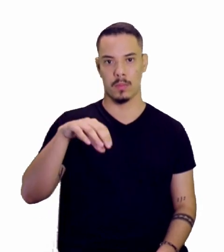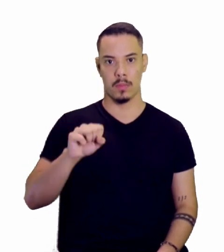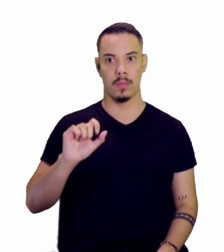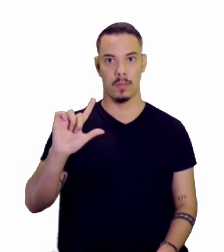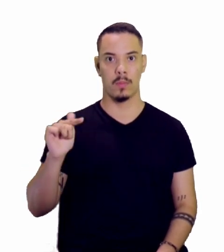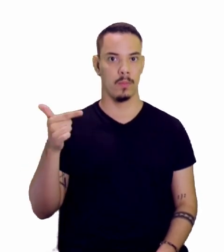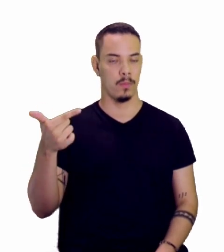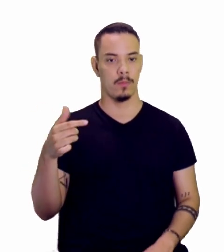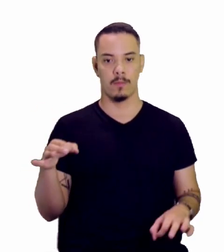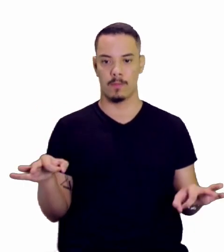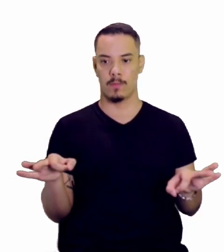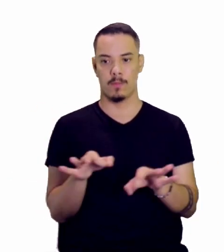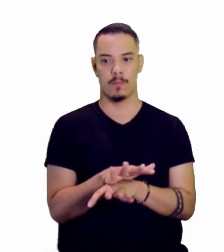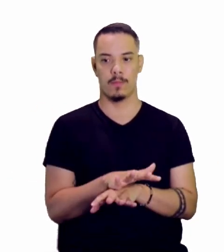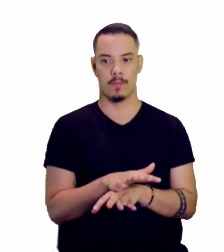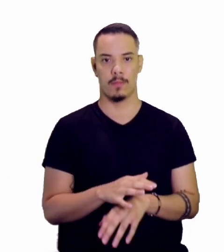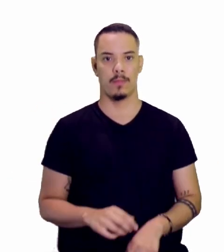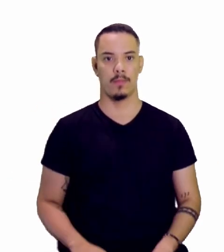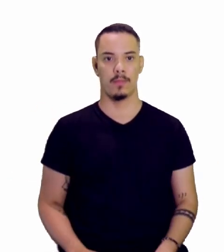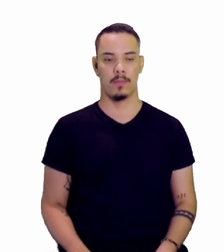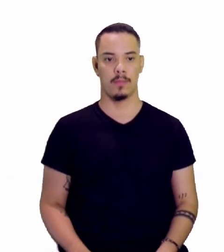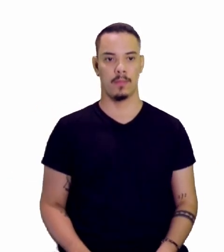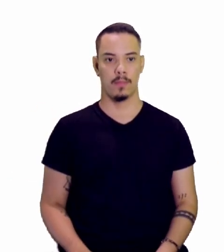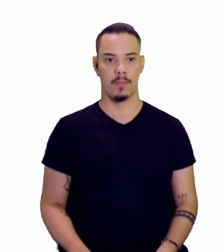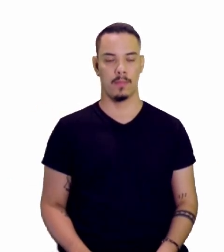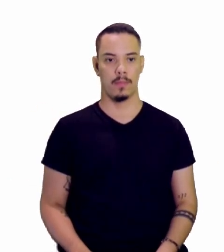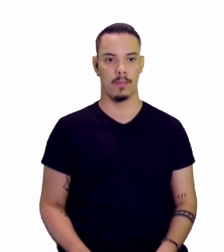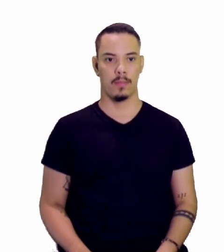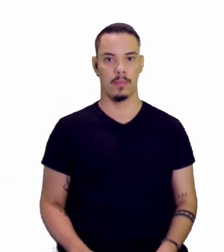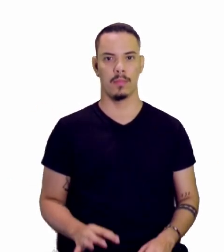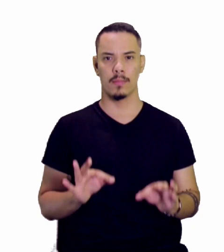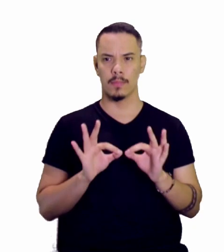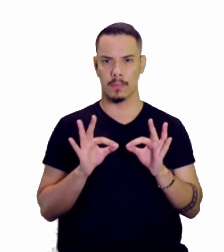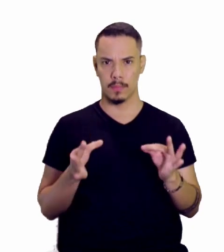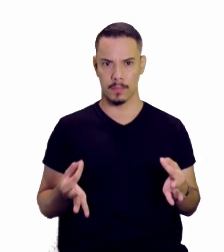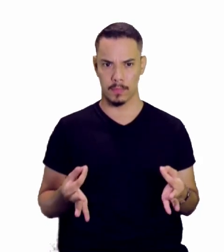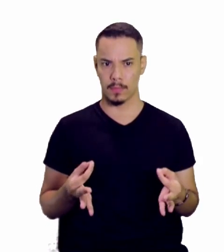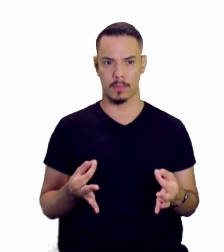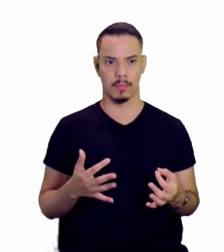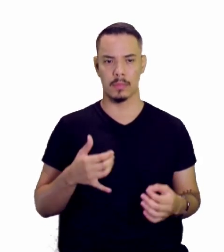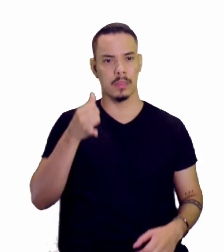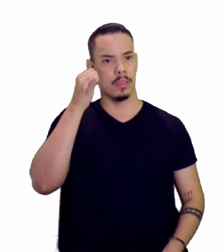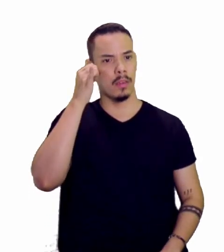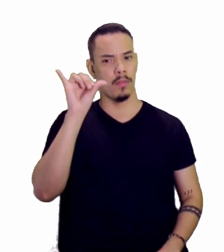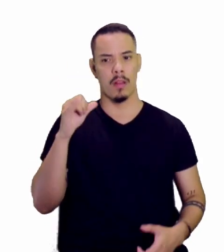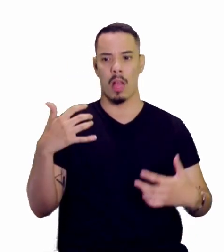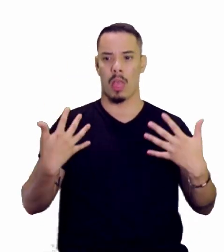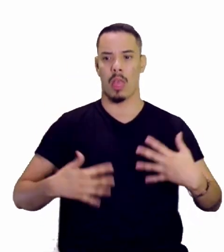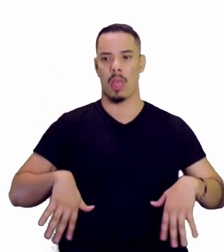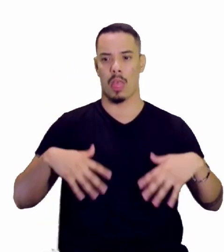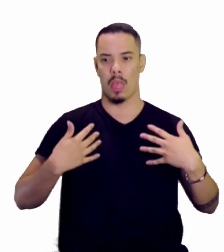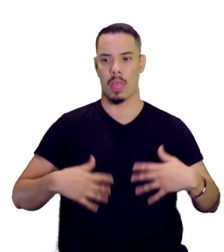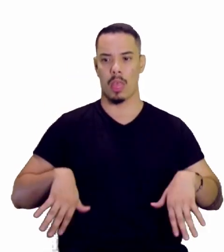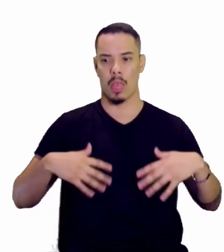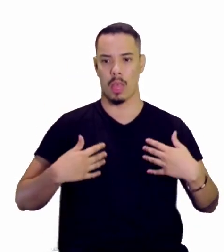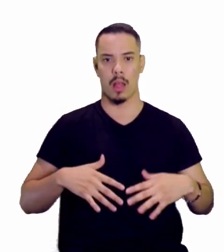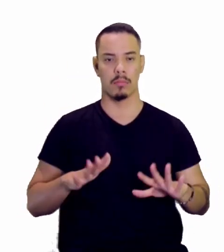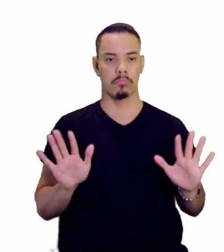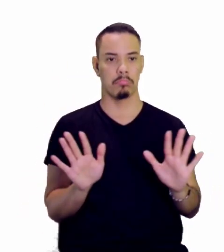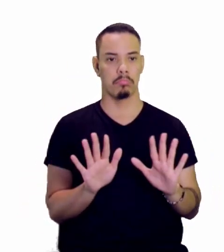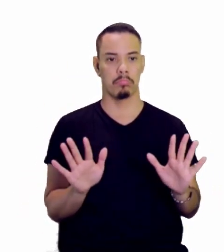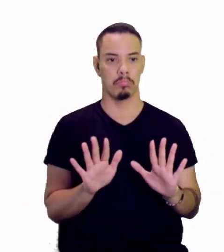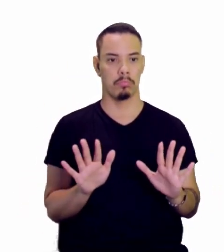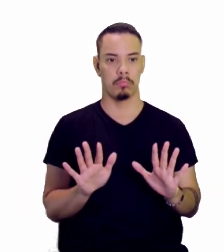quadrado. Prontinho, pessoal. Olha, simples. Não desespere, né? Fica desesperado às